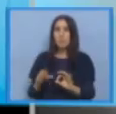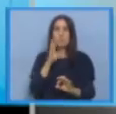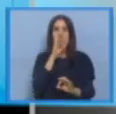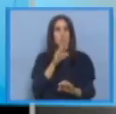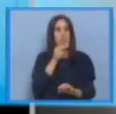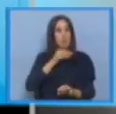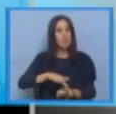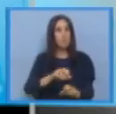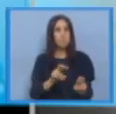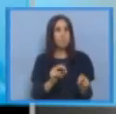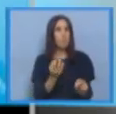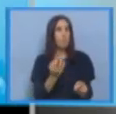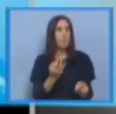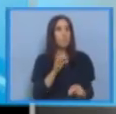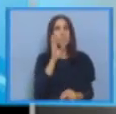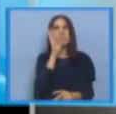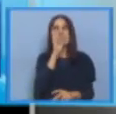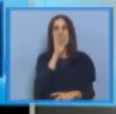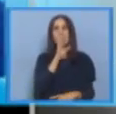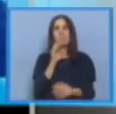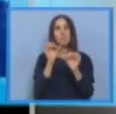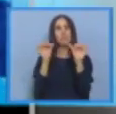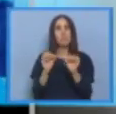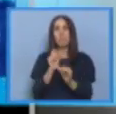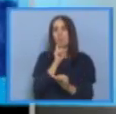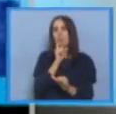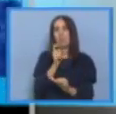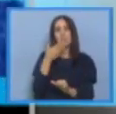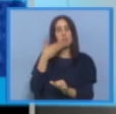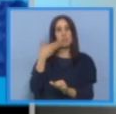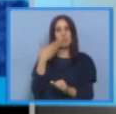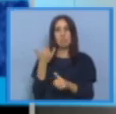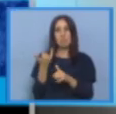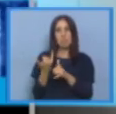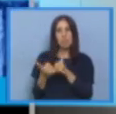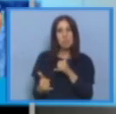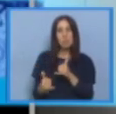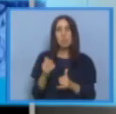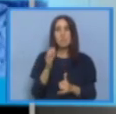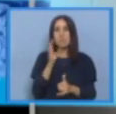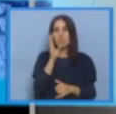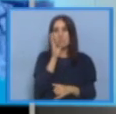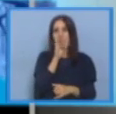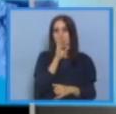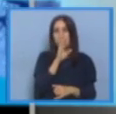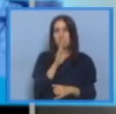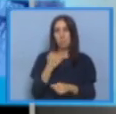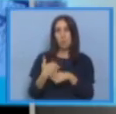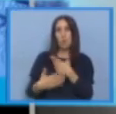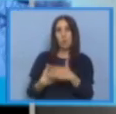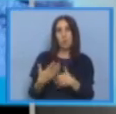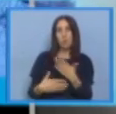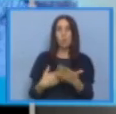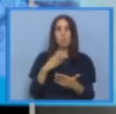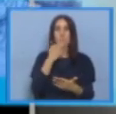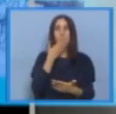de terrenos, se os sistemas de alerta precoce de risco são operacionais, se